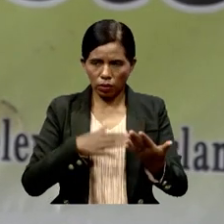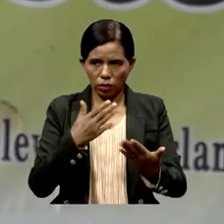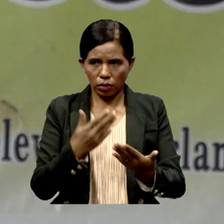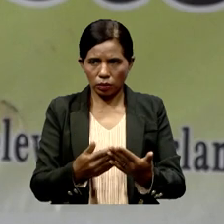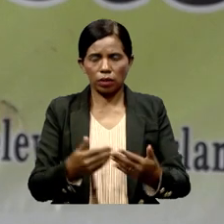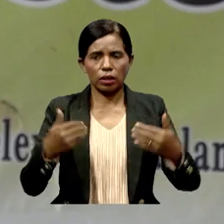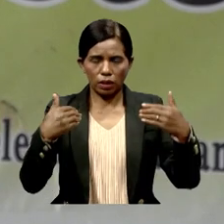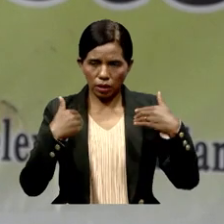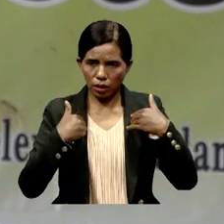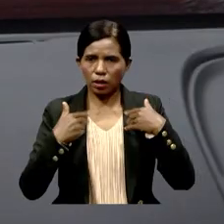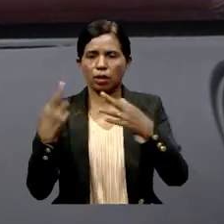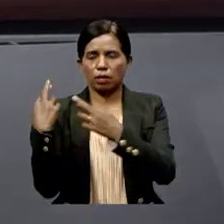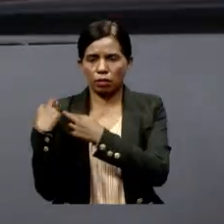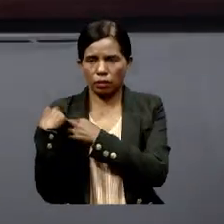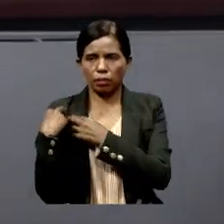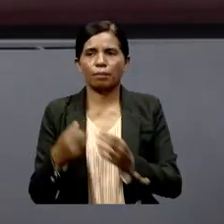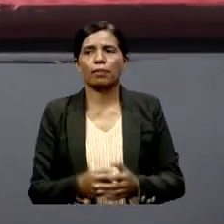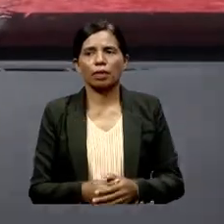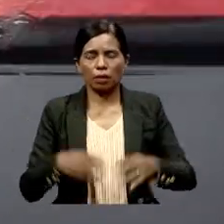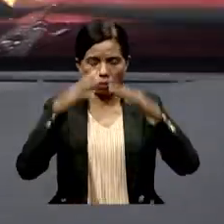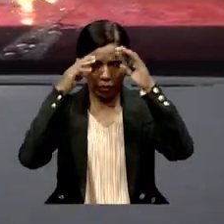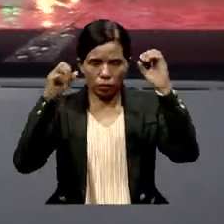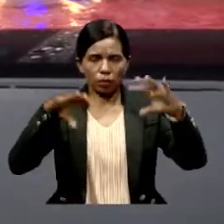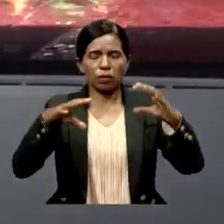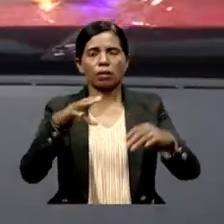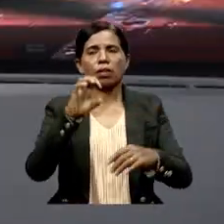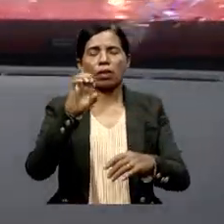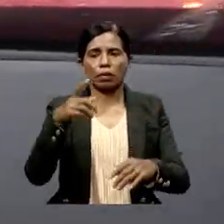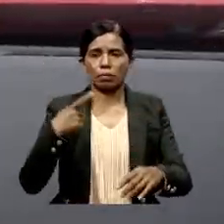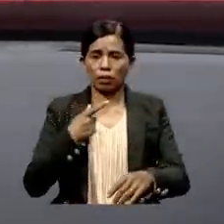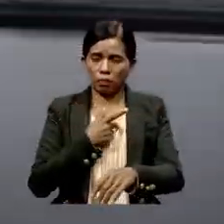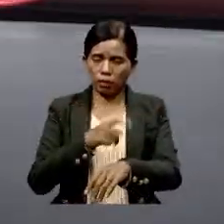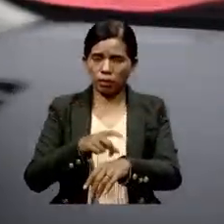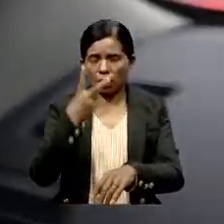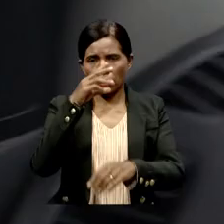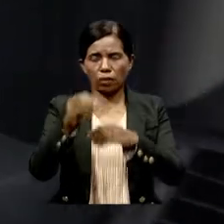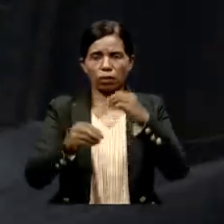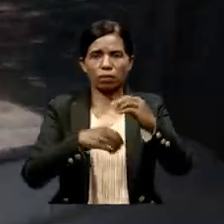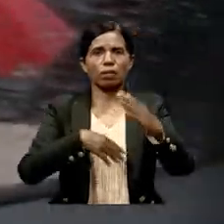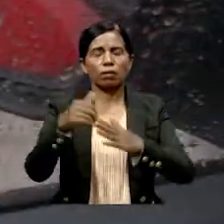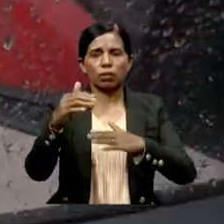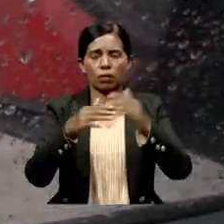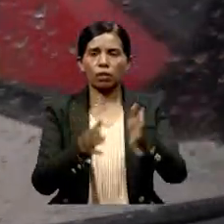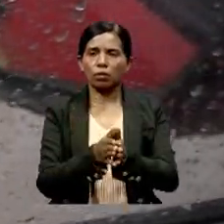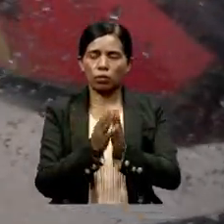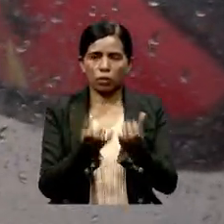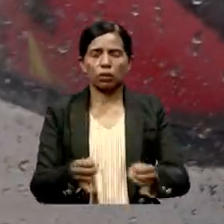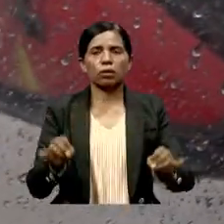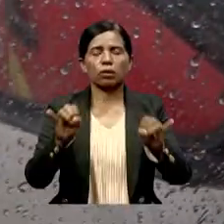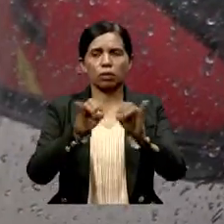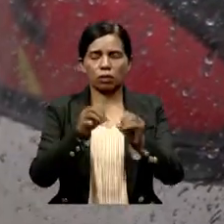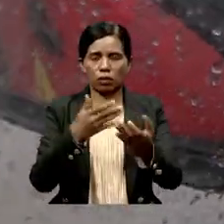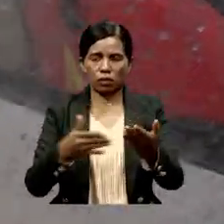nini responsabilidade. Nunemos presidente e comissão e Parlamento Nacional deve tratar assunto infraestrutura, uso instituto de gestão